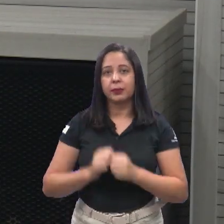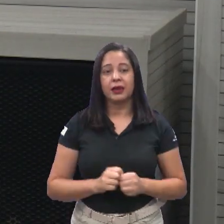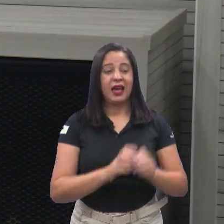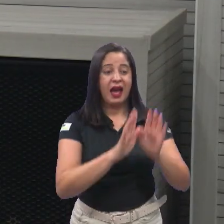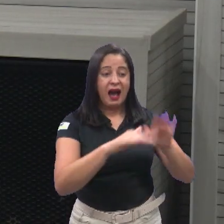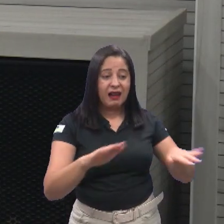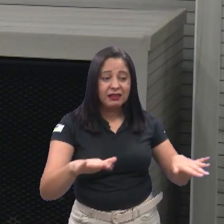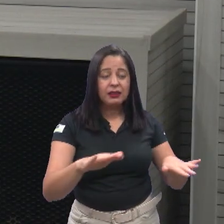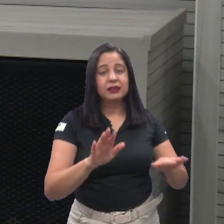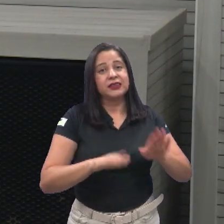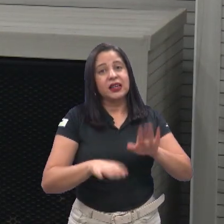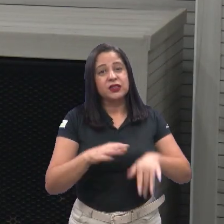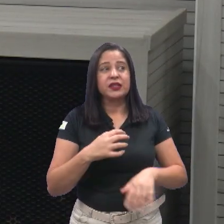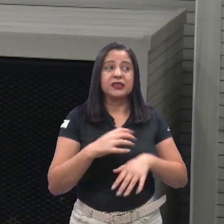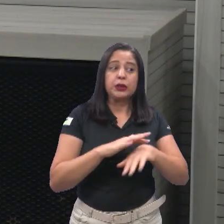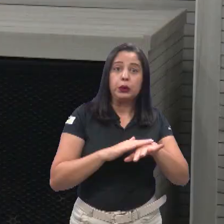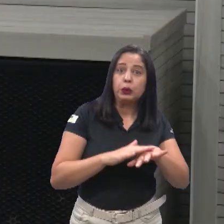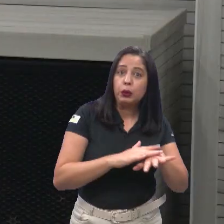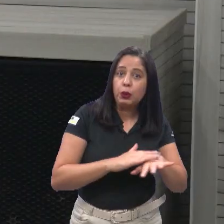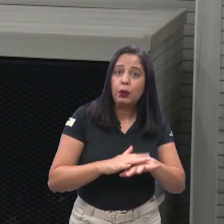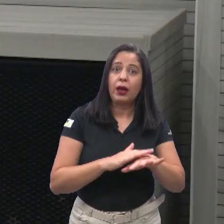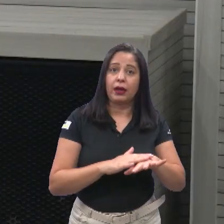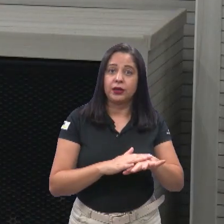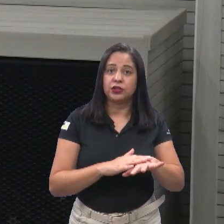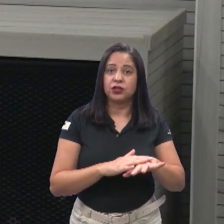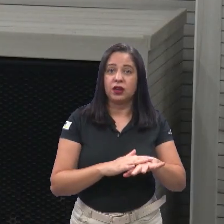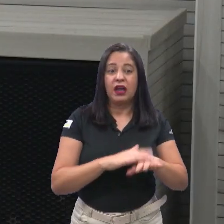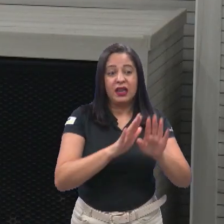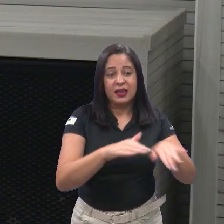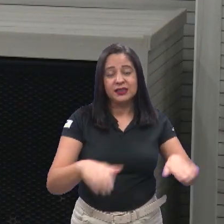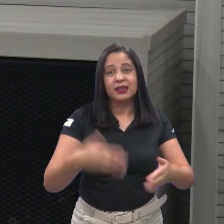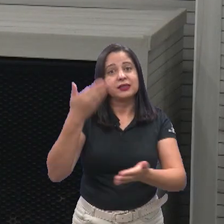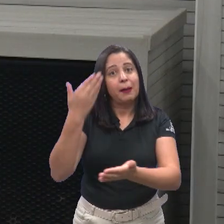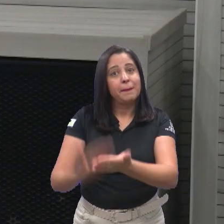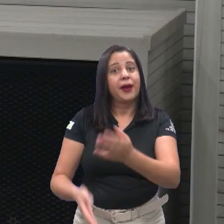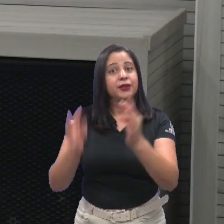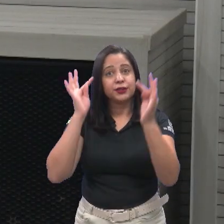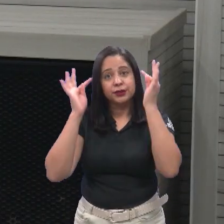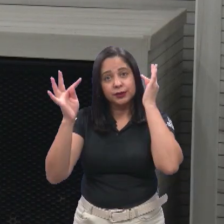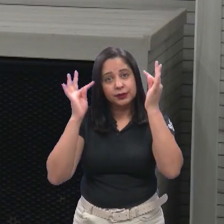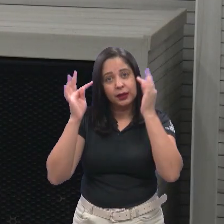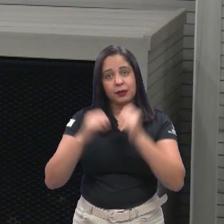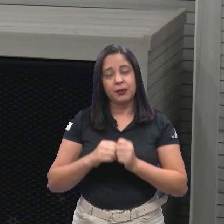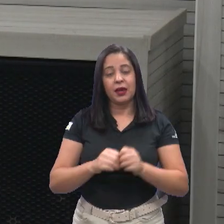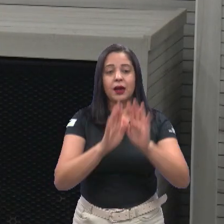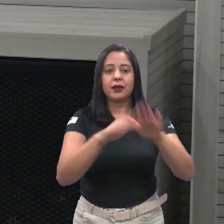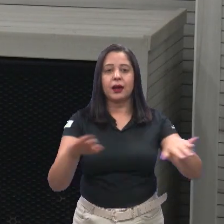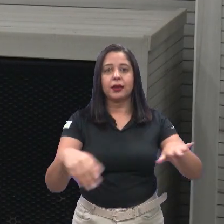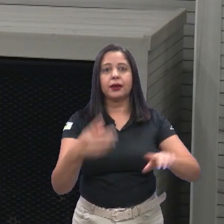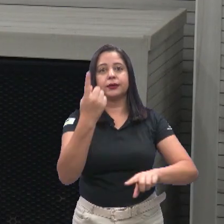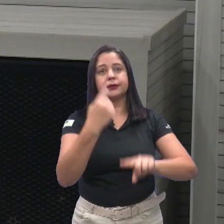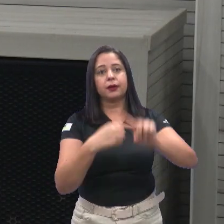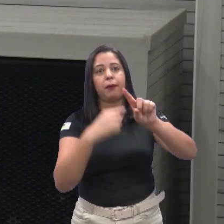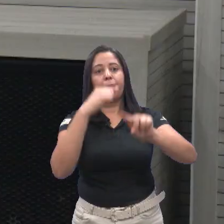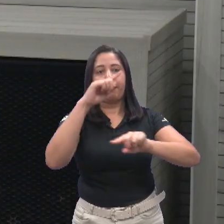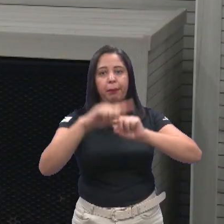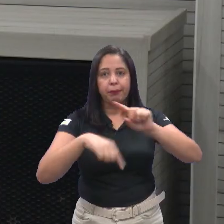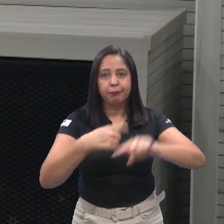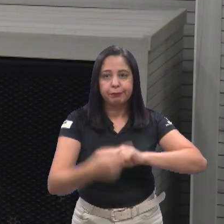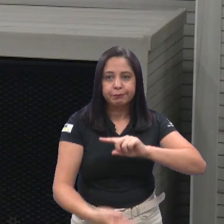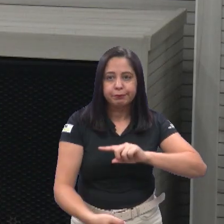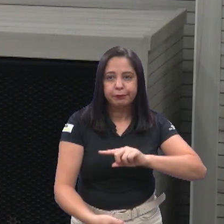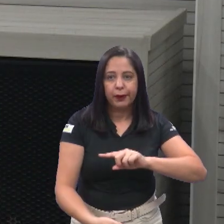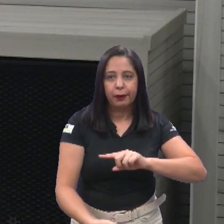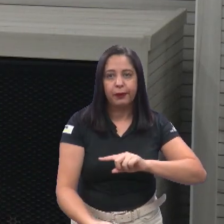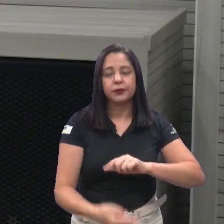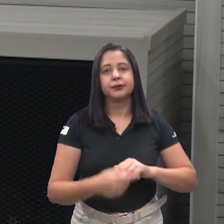acontecer, vão se perdendo as terapias e, consequentemente, a evolução dessa criança. Gostaria de um retorno rapidamente.